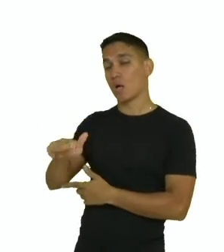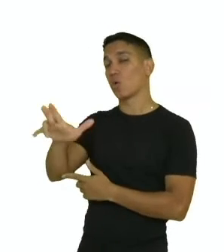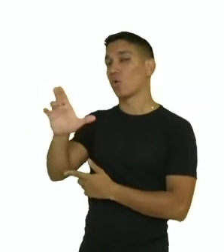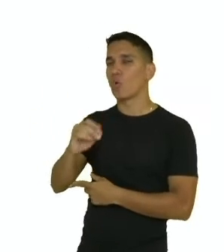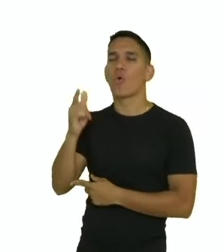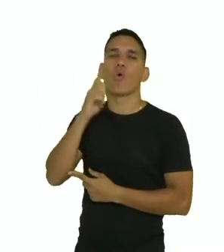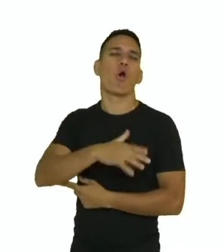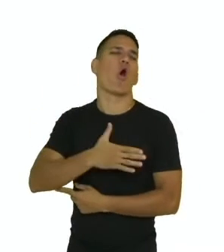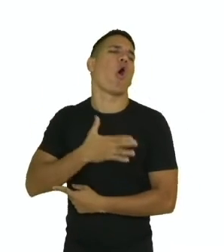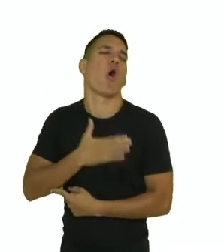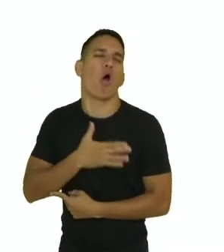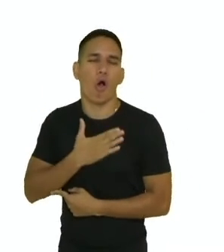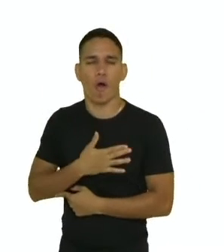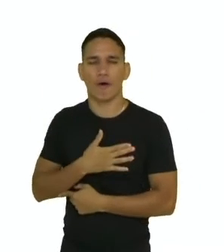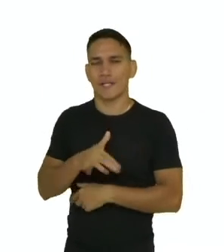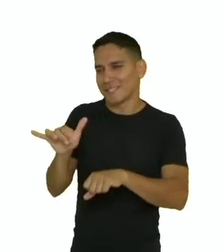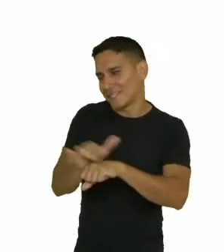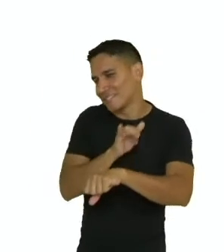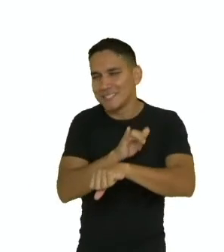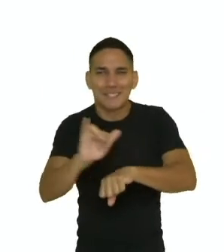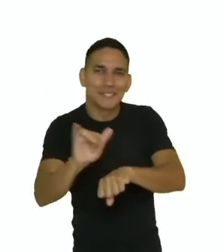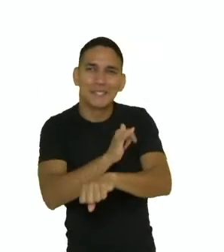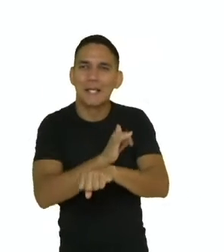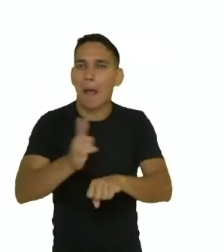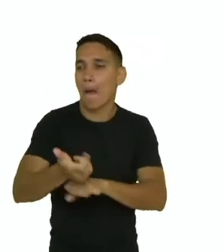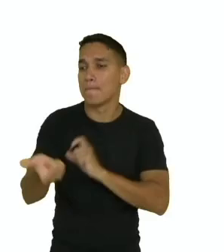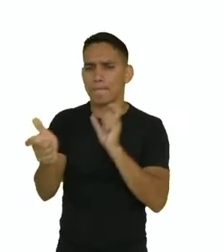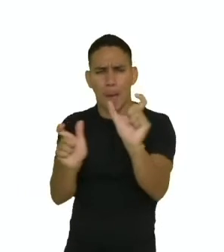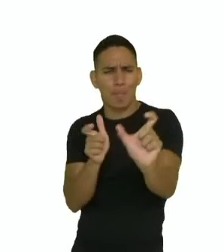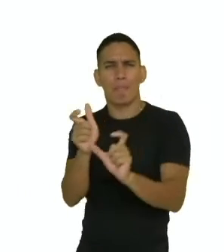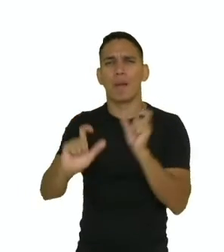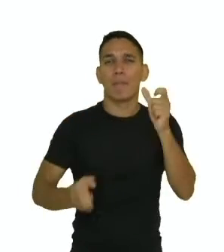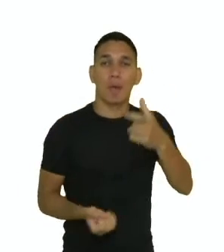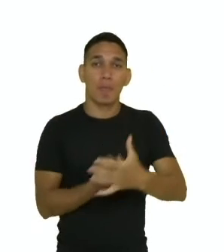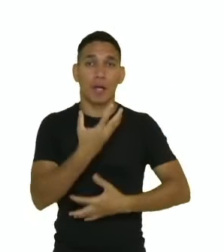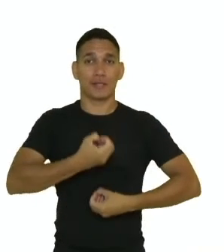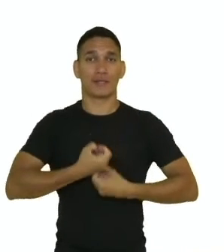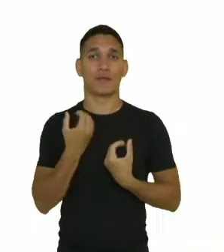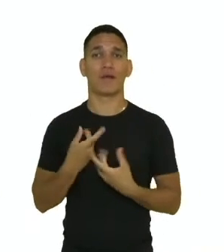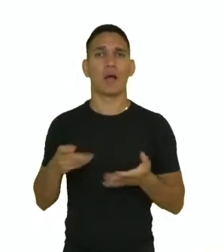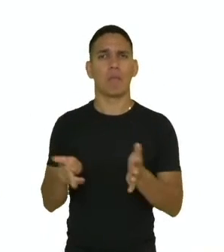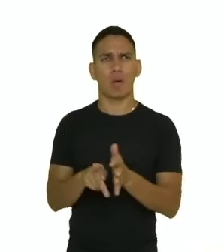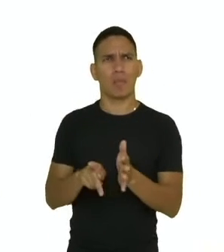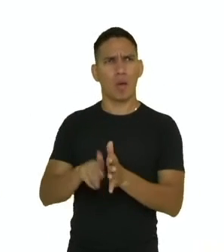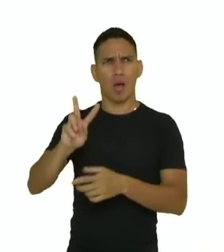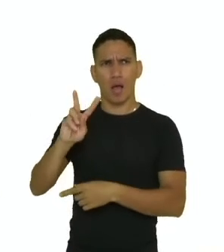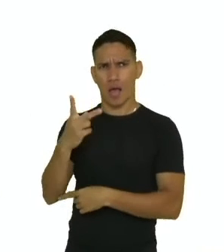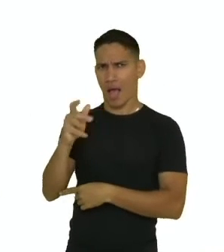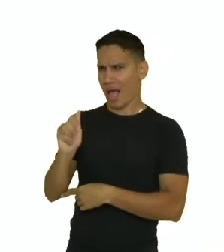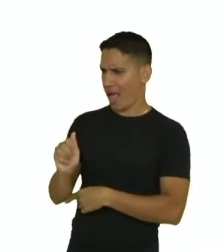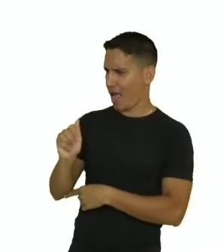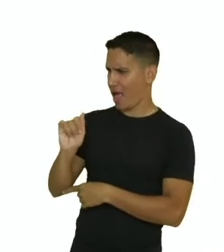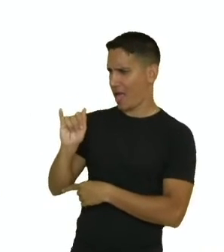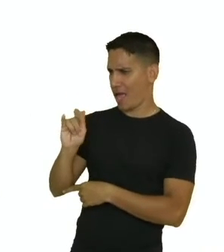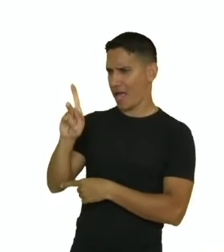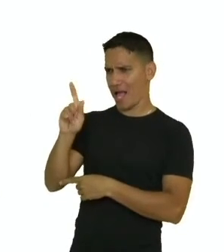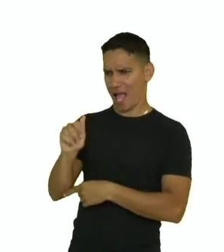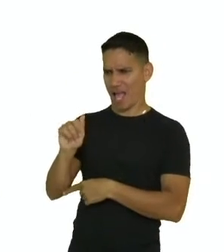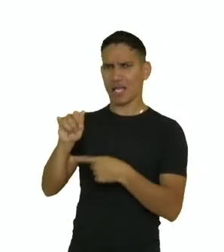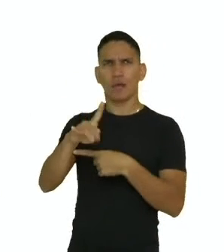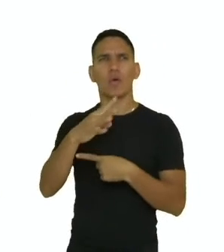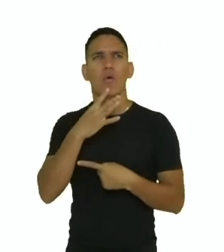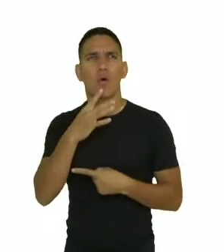de jogar com as palavras, criando uma poesia visual inspirada no haikai. Você já ouviu falar em haikai?